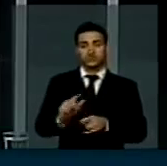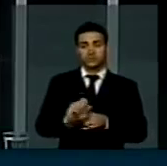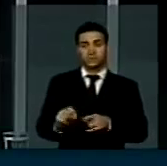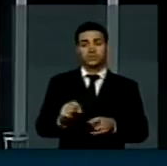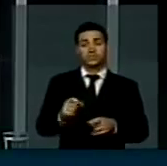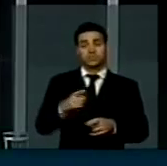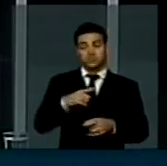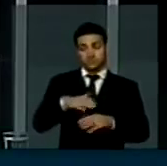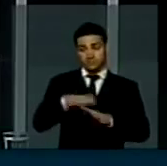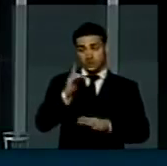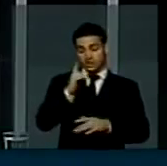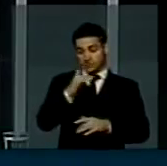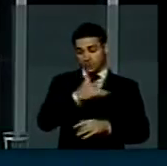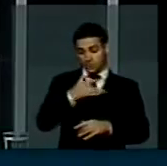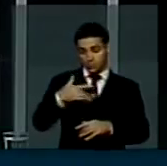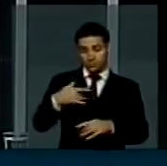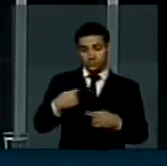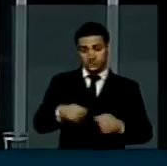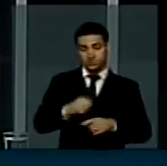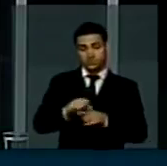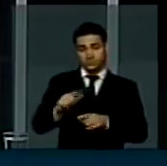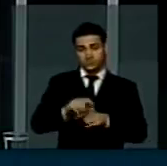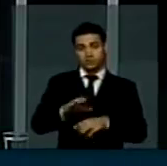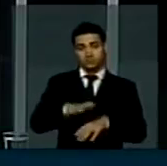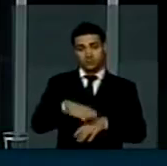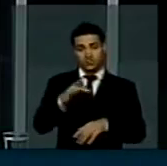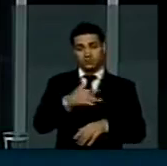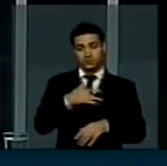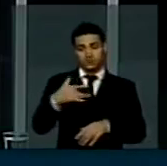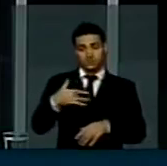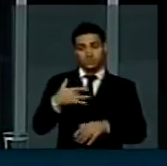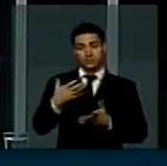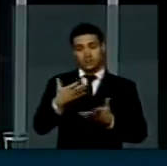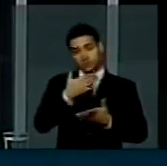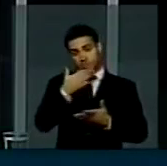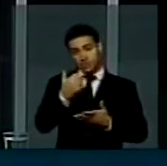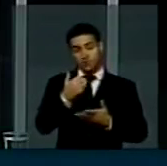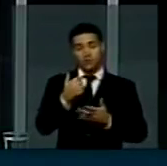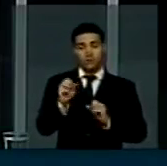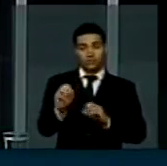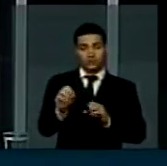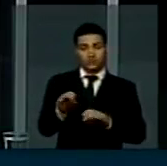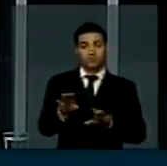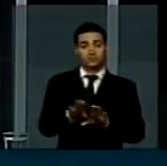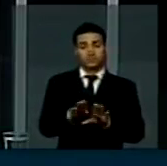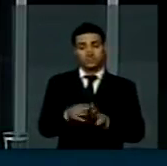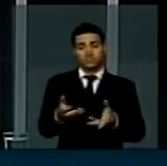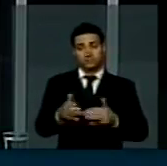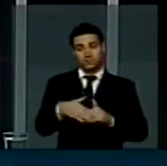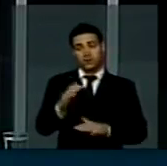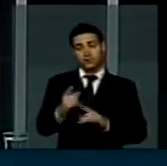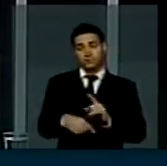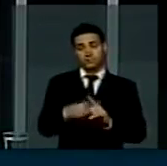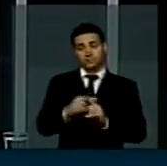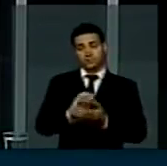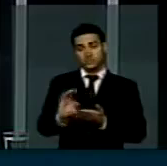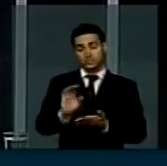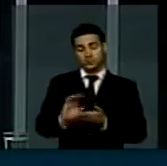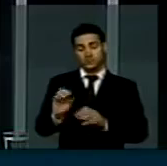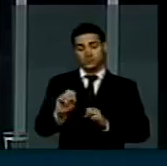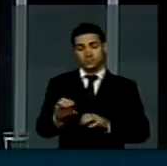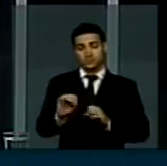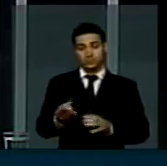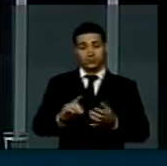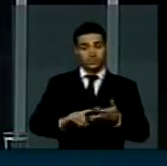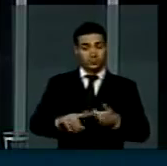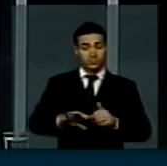quer mais saúde, se quer mais investimento na área de saúde. Quando se quer uma melhor educação, se quer mais investimento na área da educação. E todas